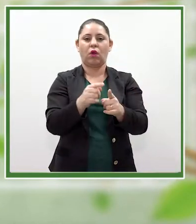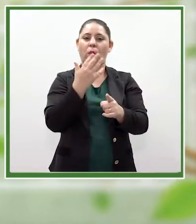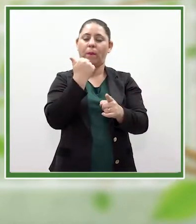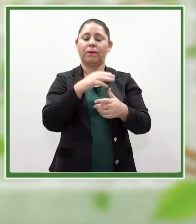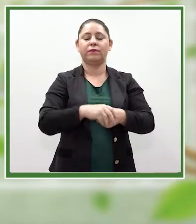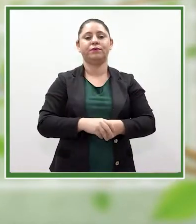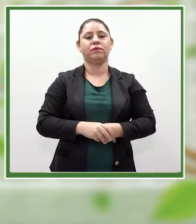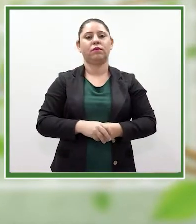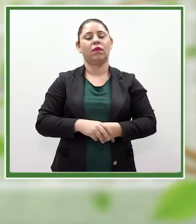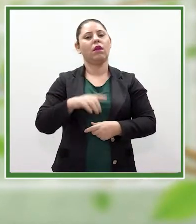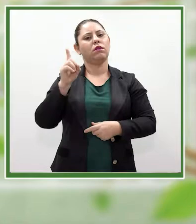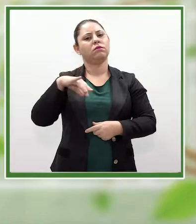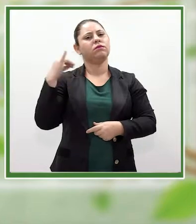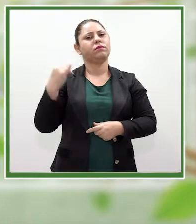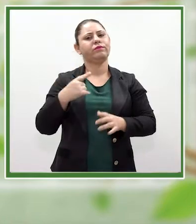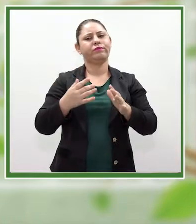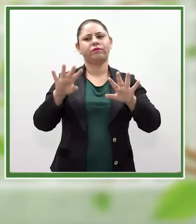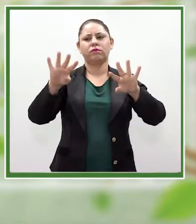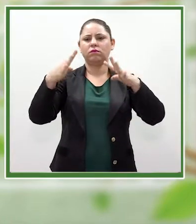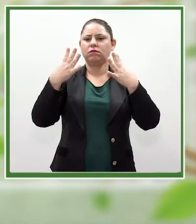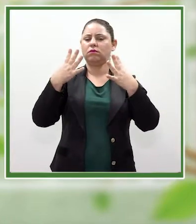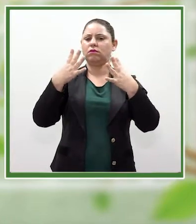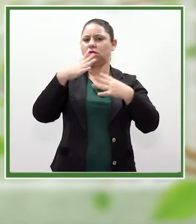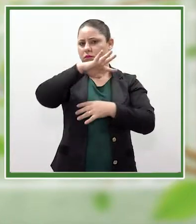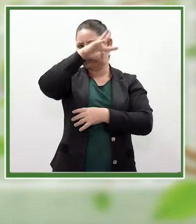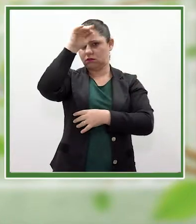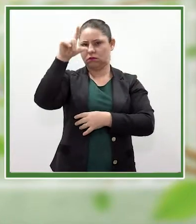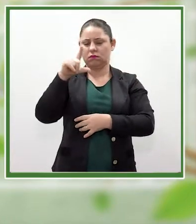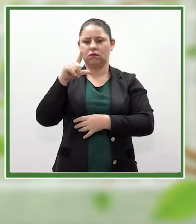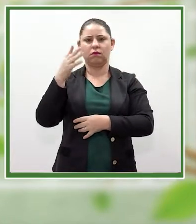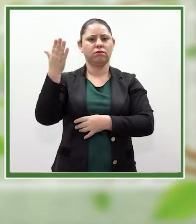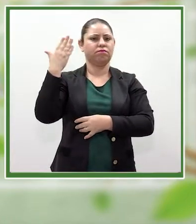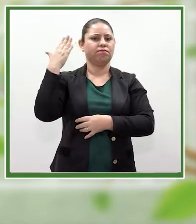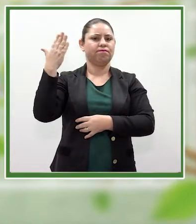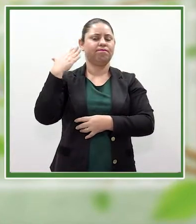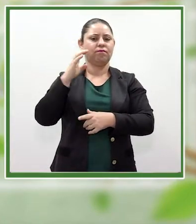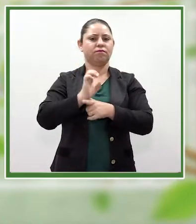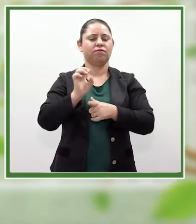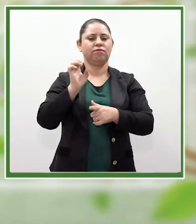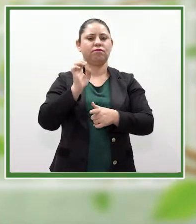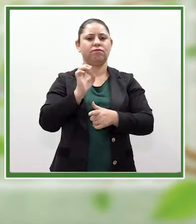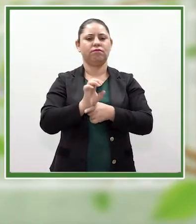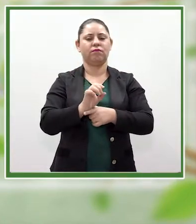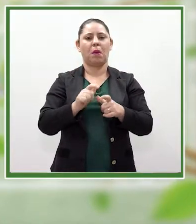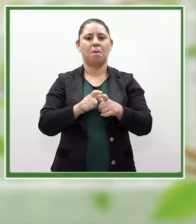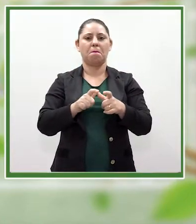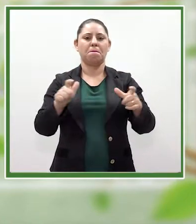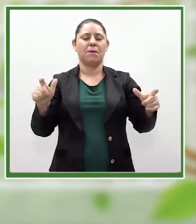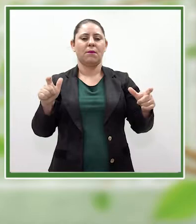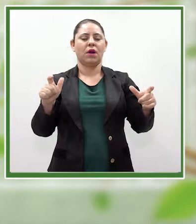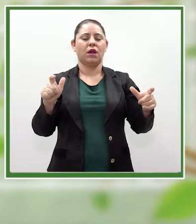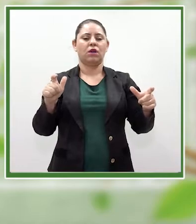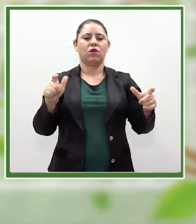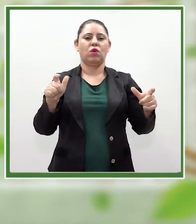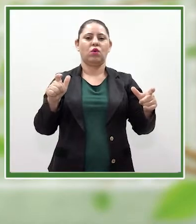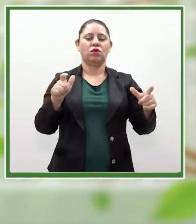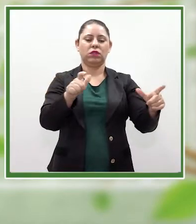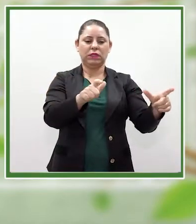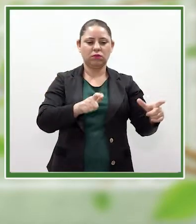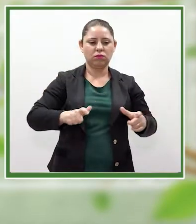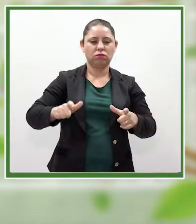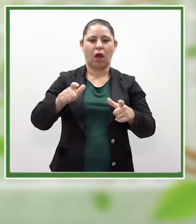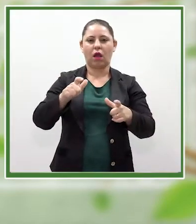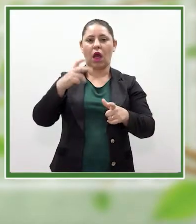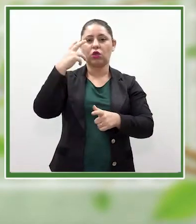lavoura-floresta. Um ponto importante também para chamar para o nosso estado é que o Mato Grosso do Sul, à época, era o estado com